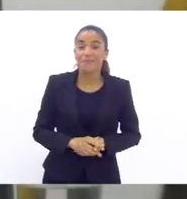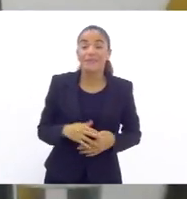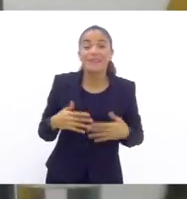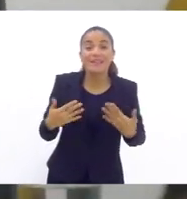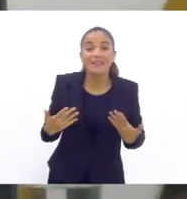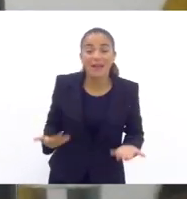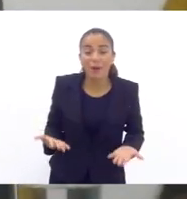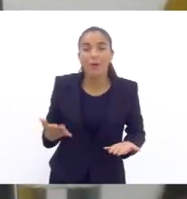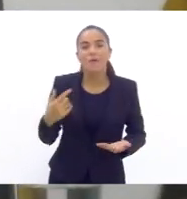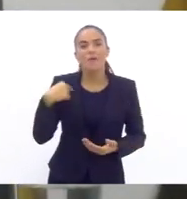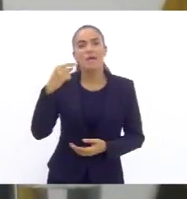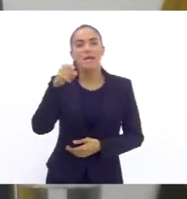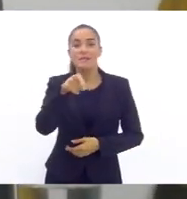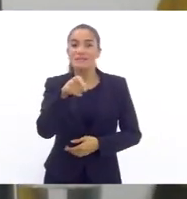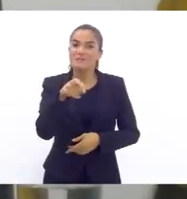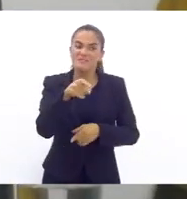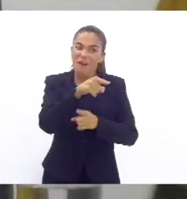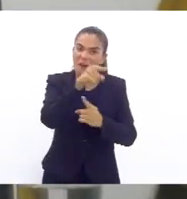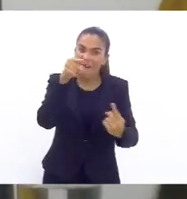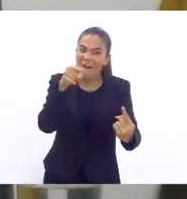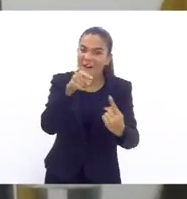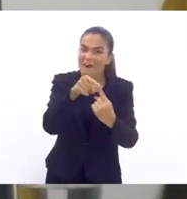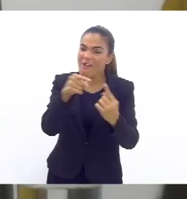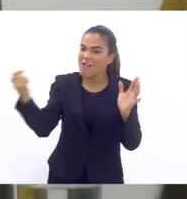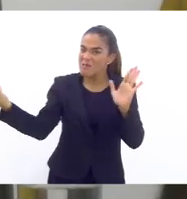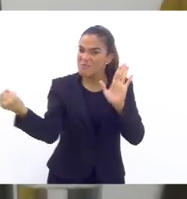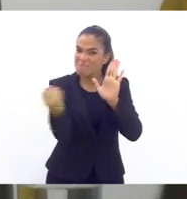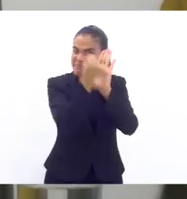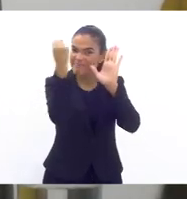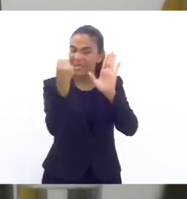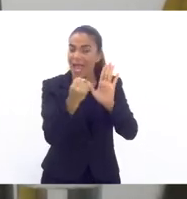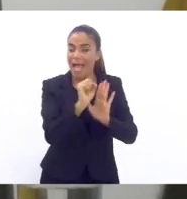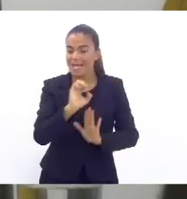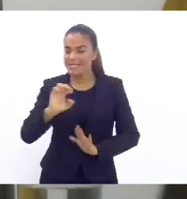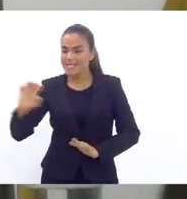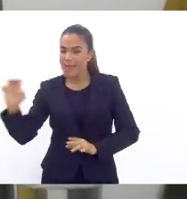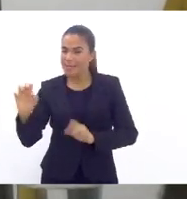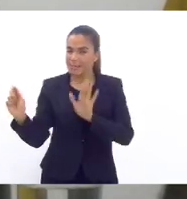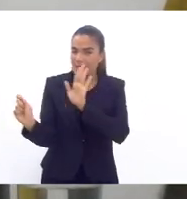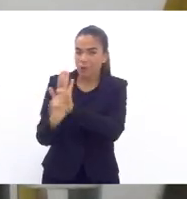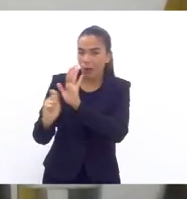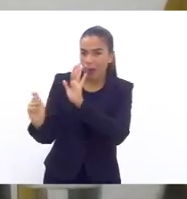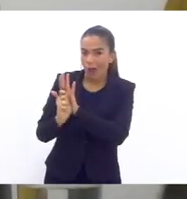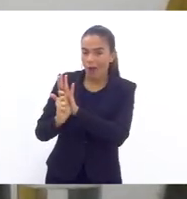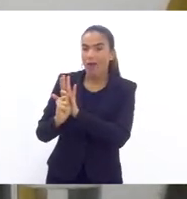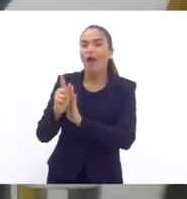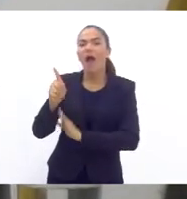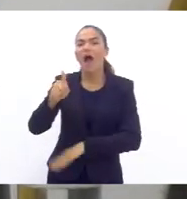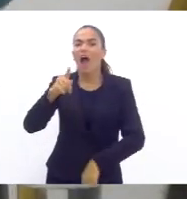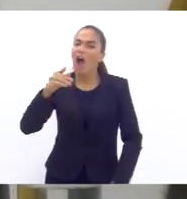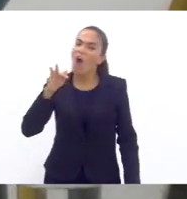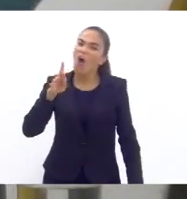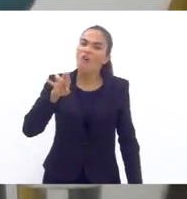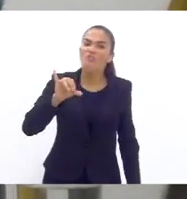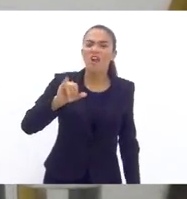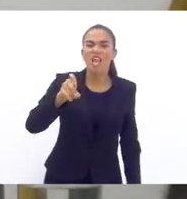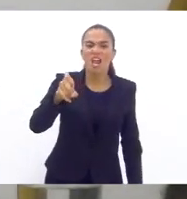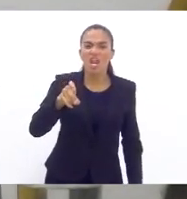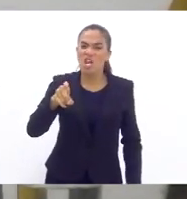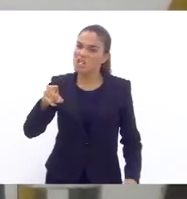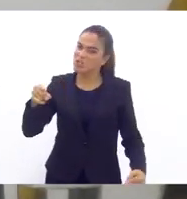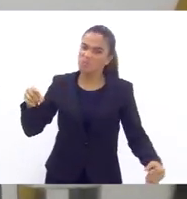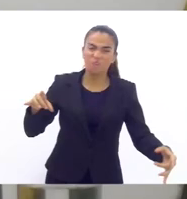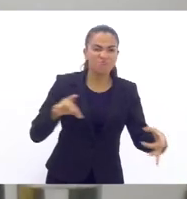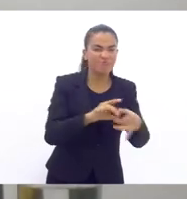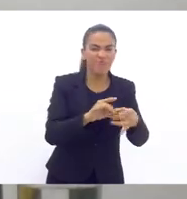sempre quando eles querem falar destigmatizar a esquerda com a escola da droga fala frecho a maconha o